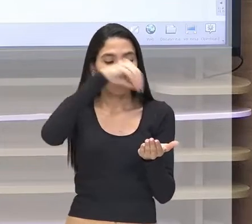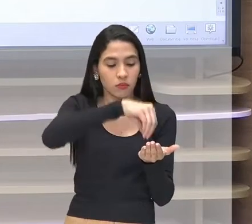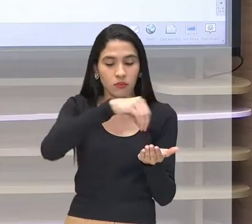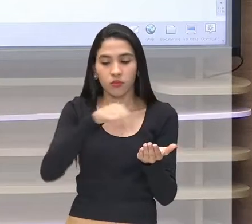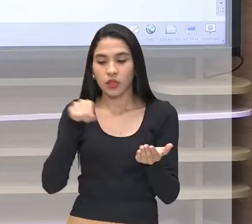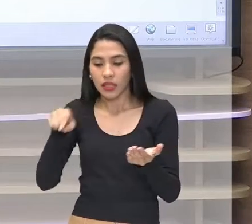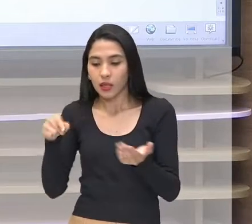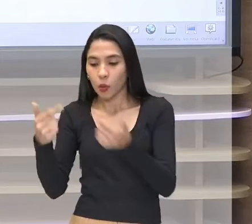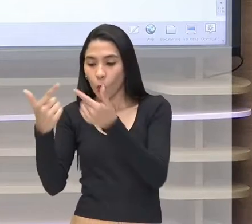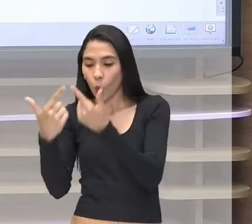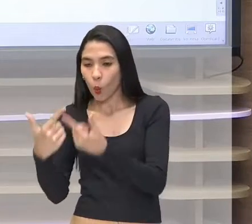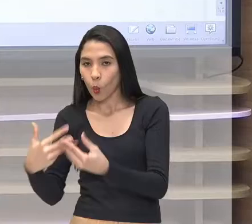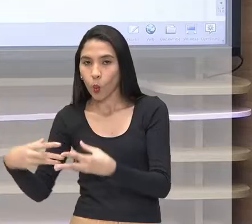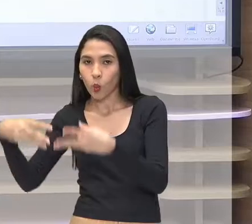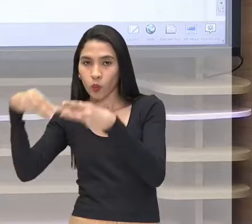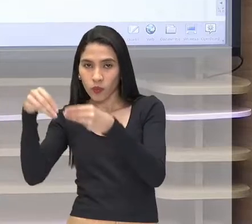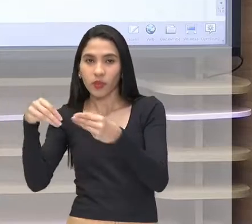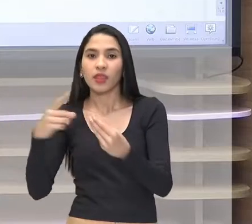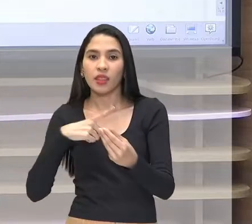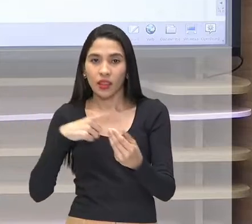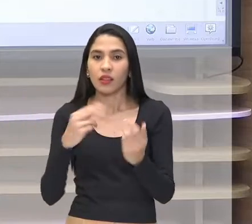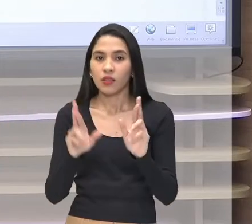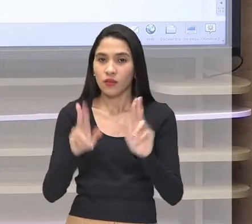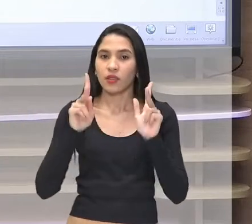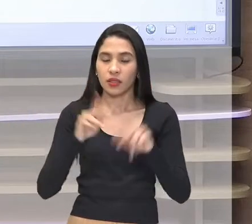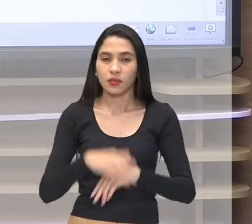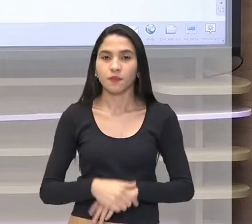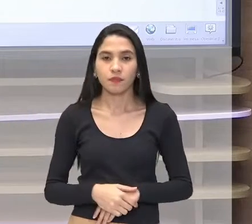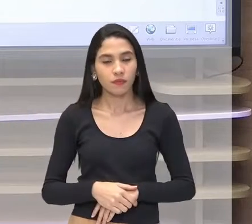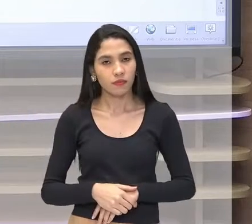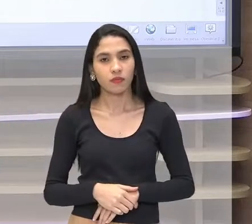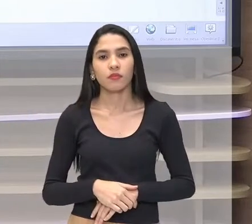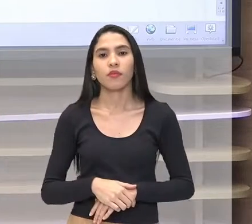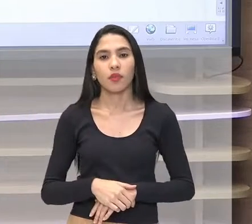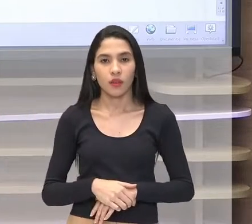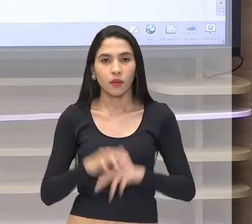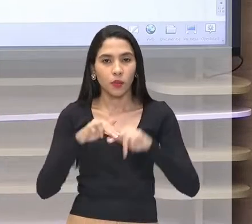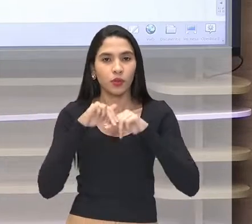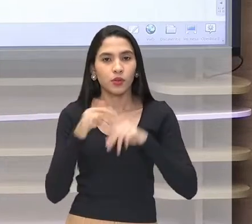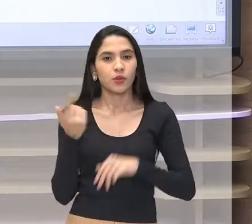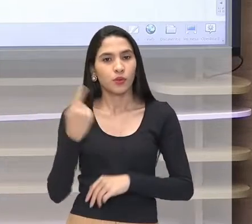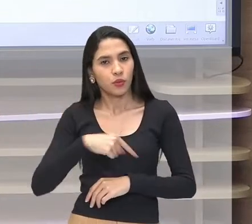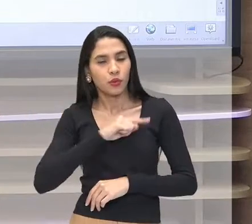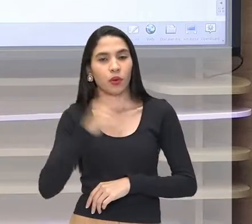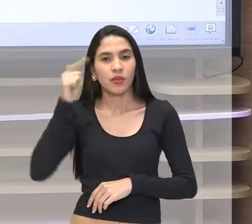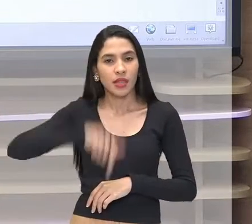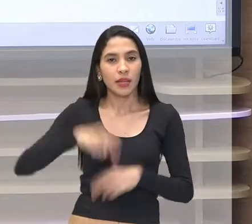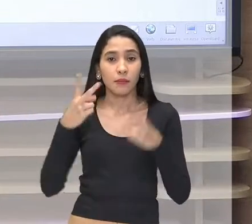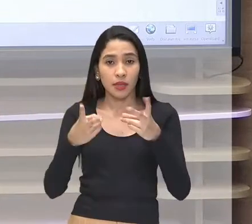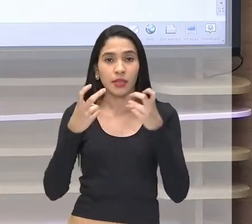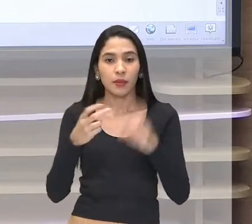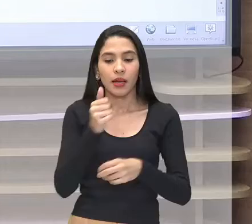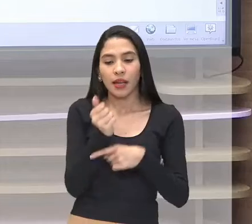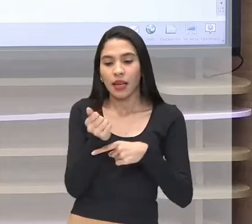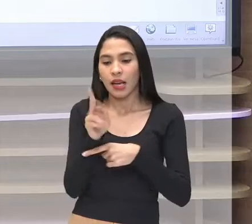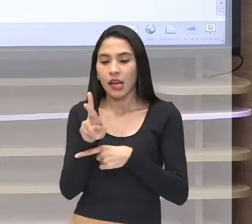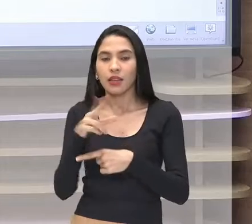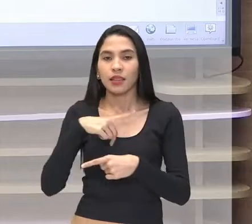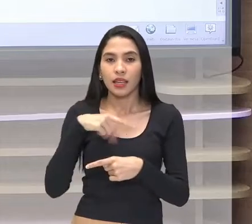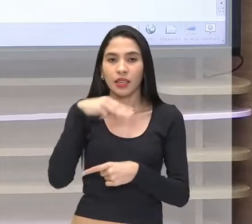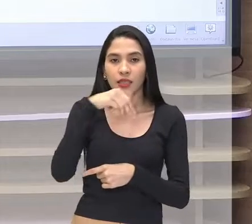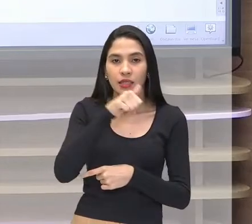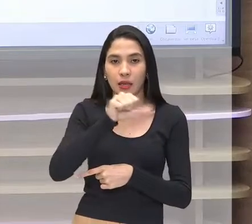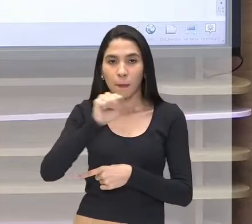está vazio, vai haver uma diferença. Então, dessa maneira, a gente percebe que o ar tem massa e a massa